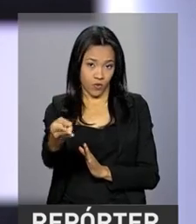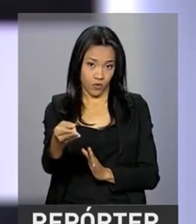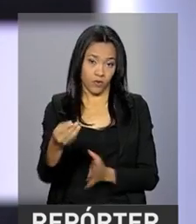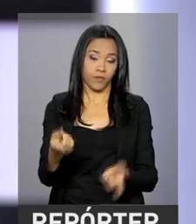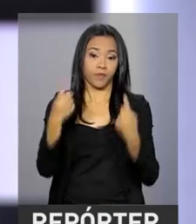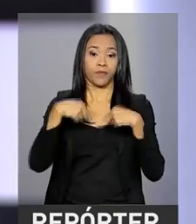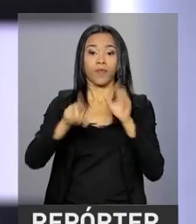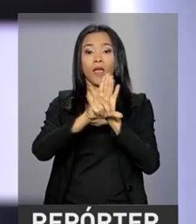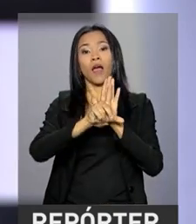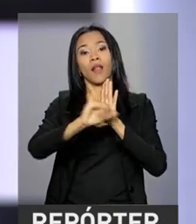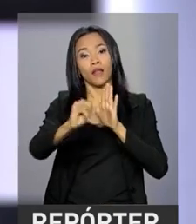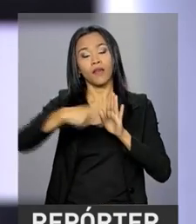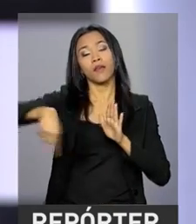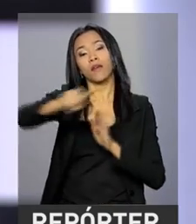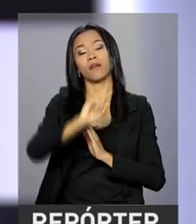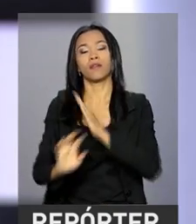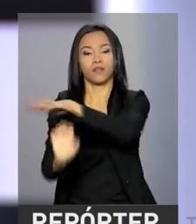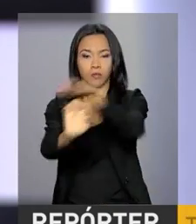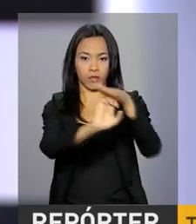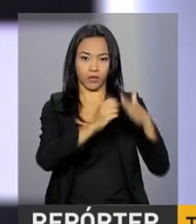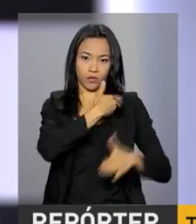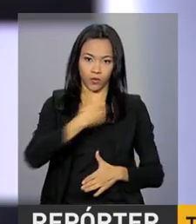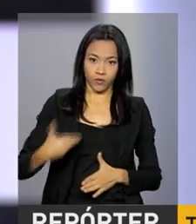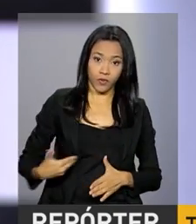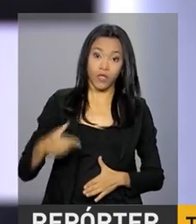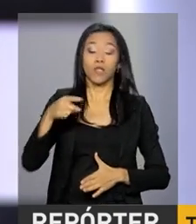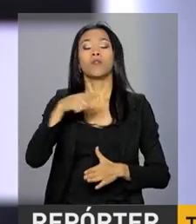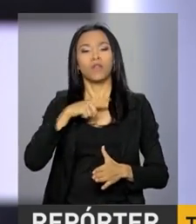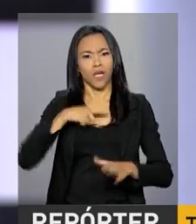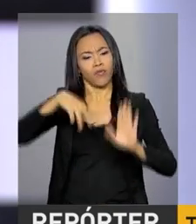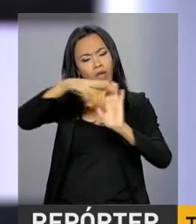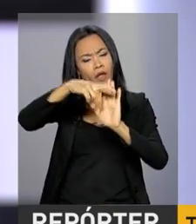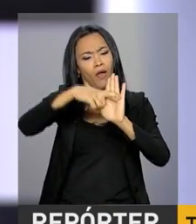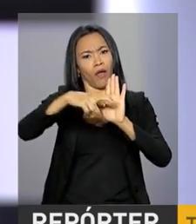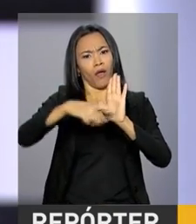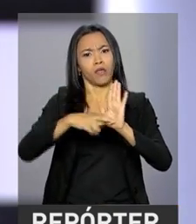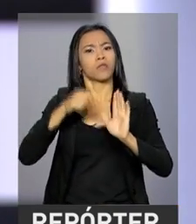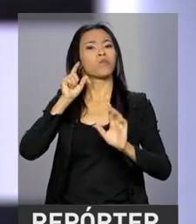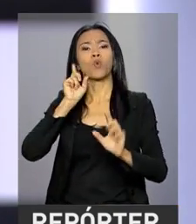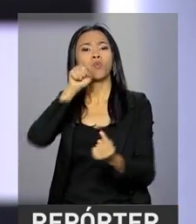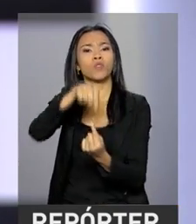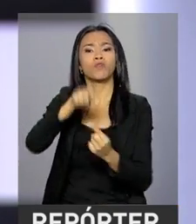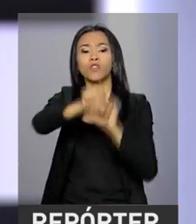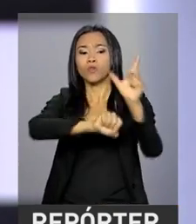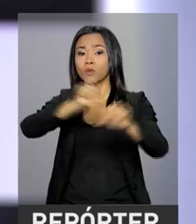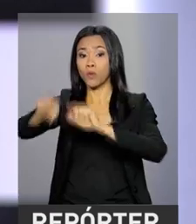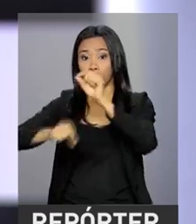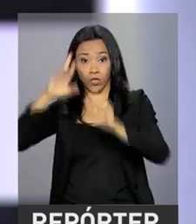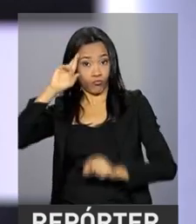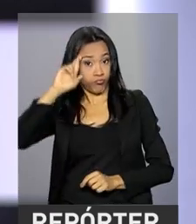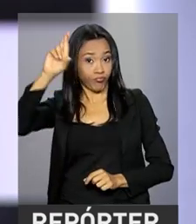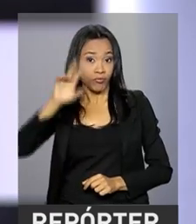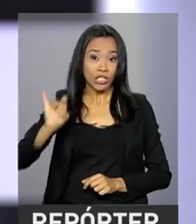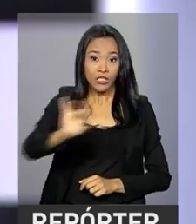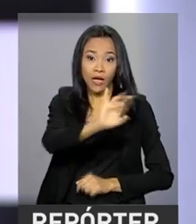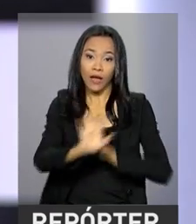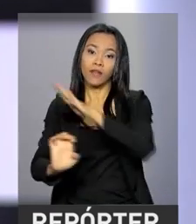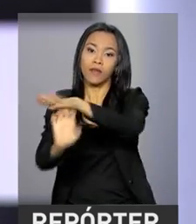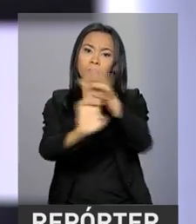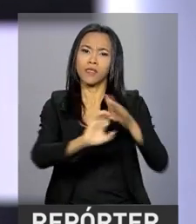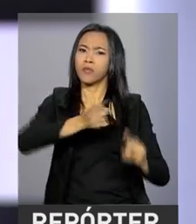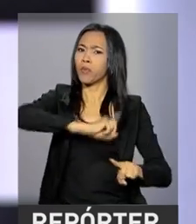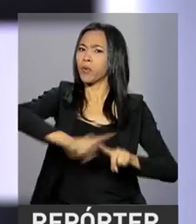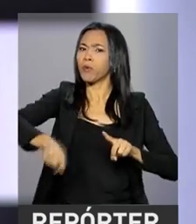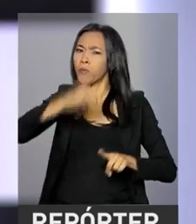lei de responsabilidade das estatais estabeleceu critérios para nomeação de dirigentes e conselheiros administrativos e proibiu que pessoas com